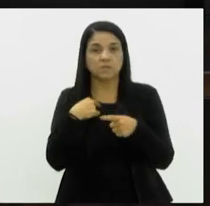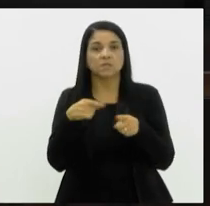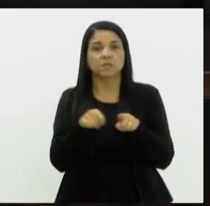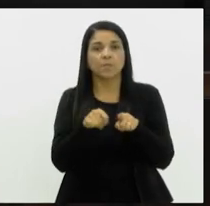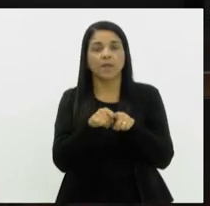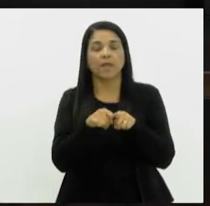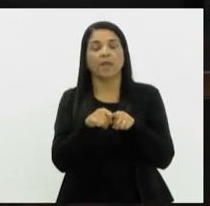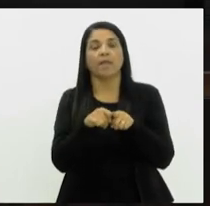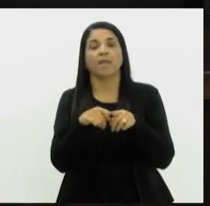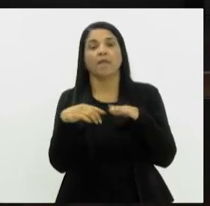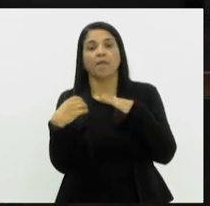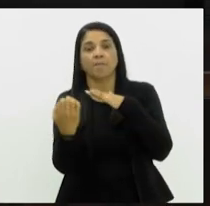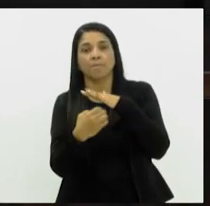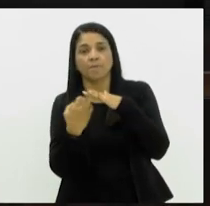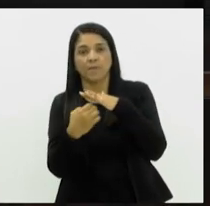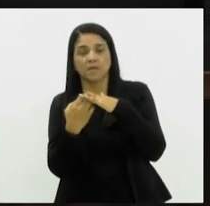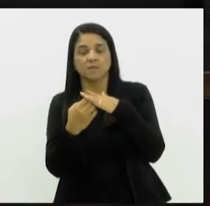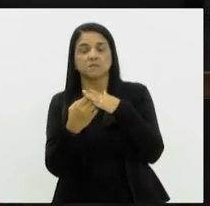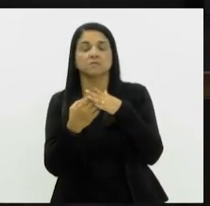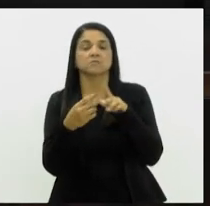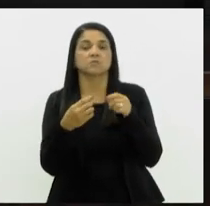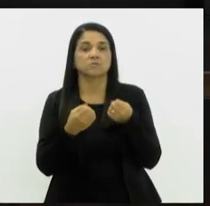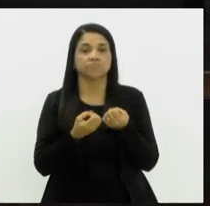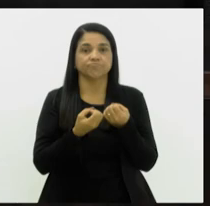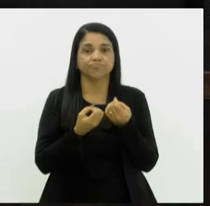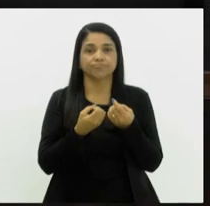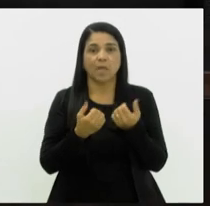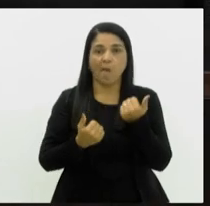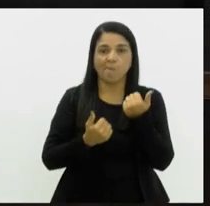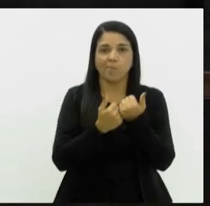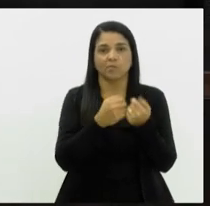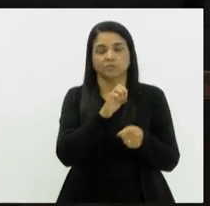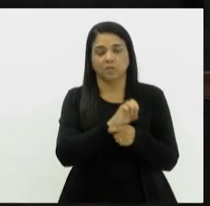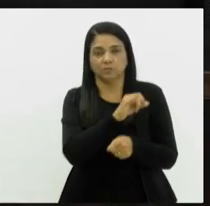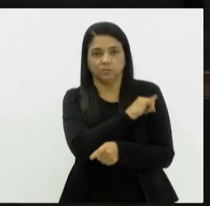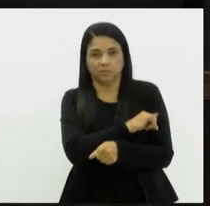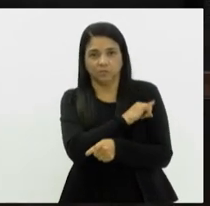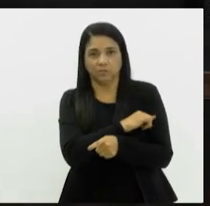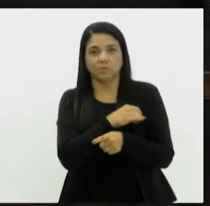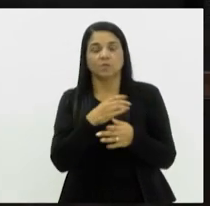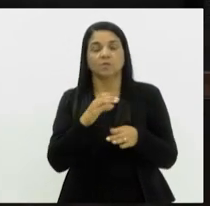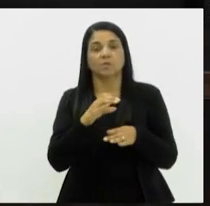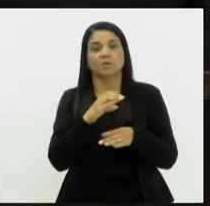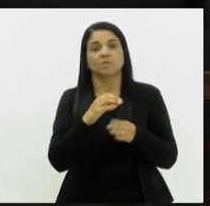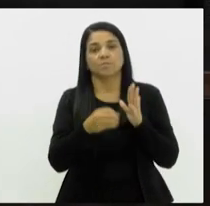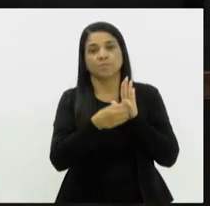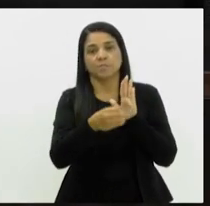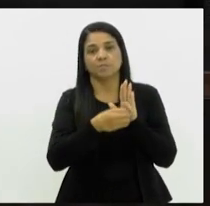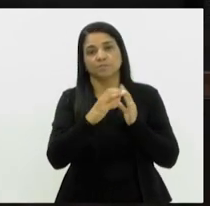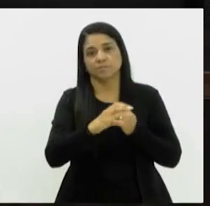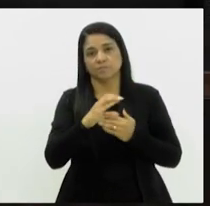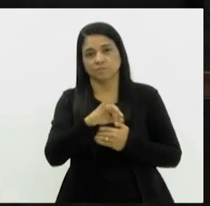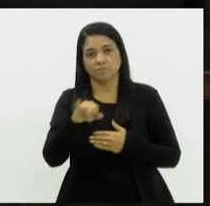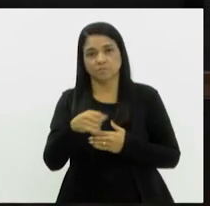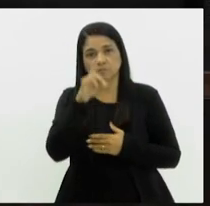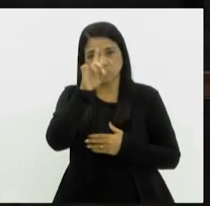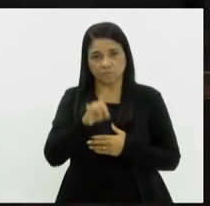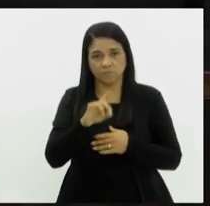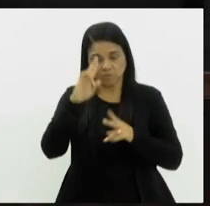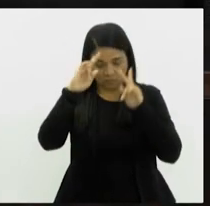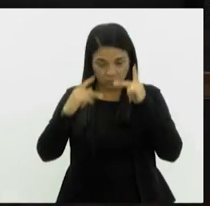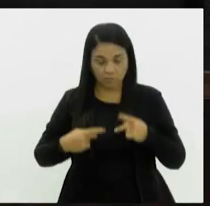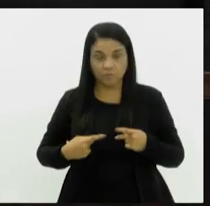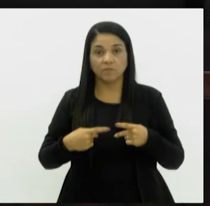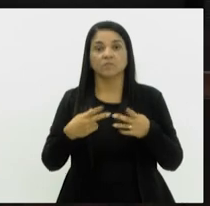empresas prestadoras de serviço do Estado do Rio de Janeiro e da outras providências. Parecer das comissões de Constituição e Justiça pela Constitucionalidade, Defesa dos Direitos Humanos e